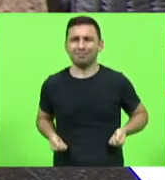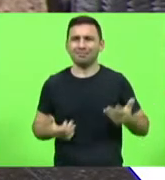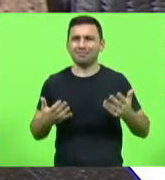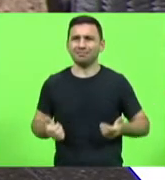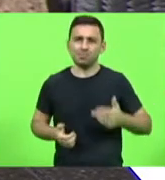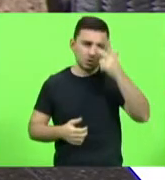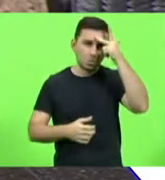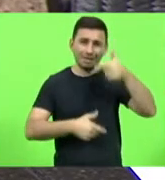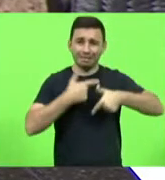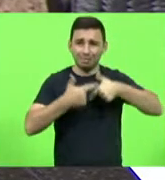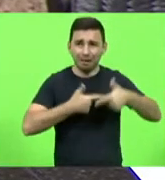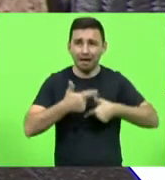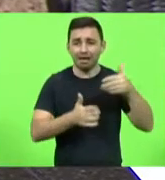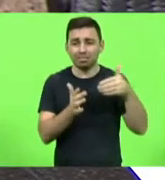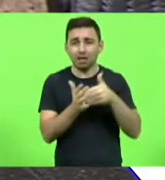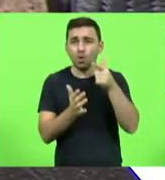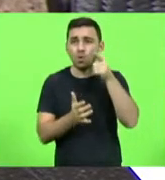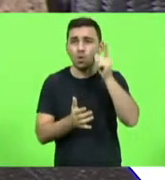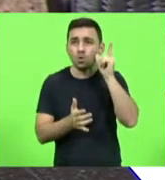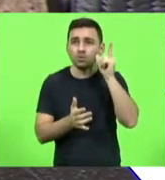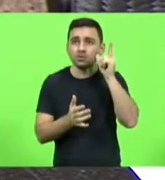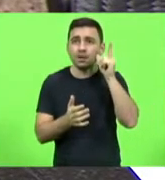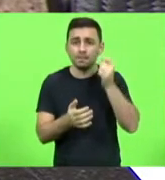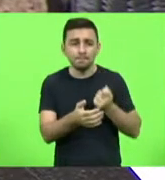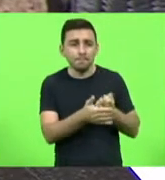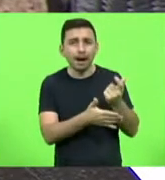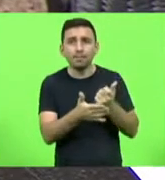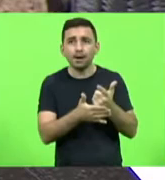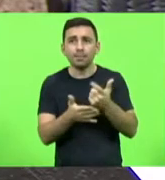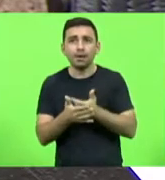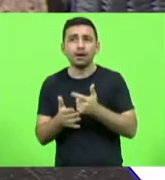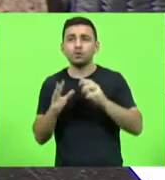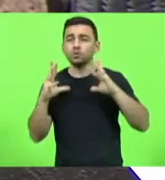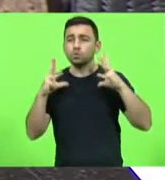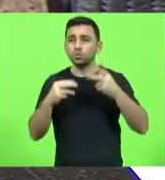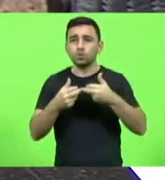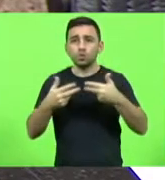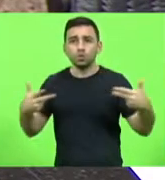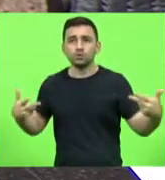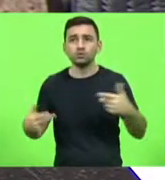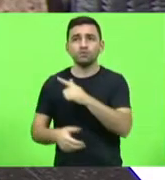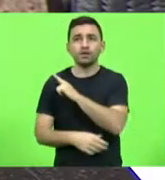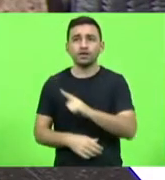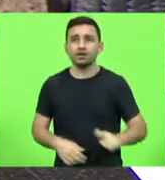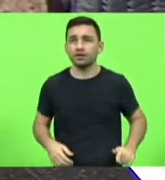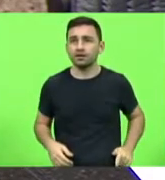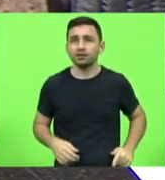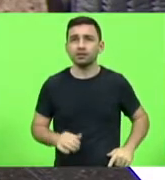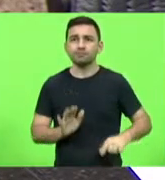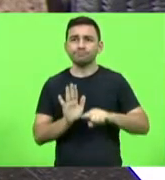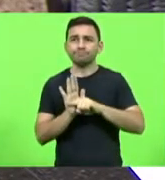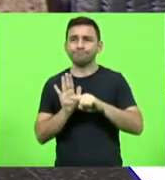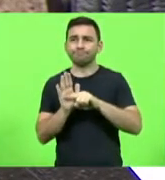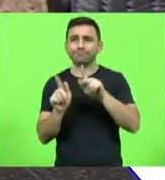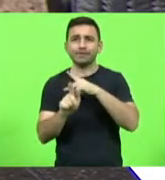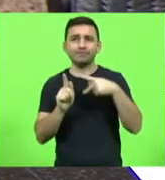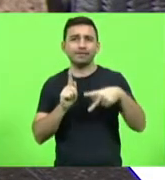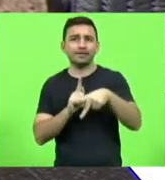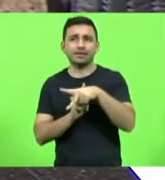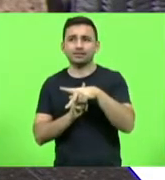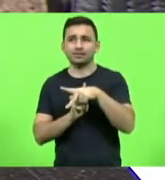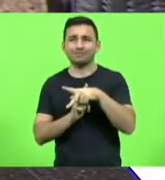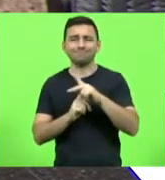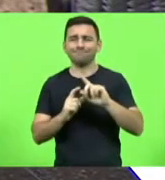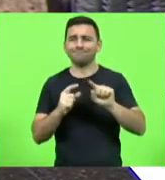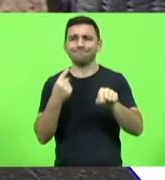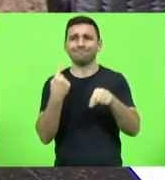trabalhou até ontem para pagar as contas do Estado com o déficit previdenciário. Não faz sentido a gente